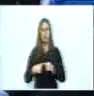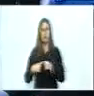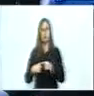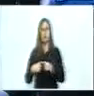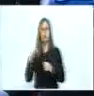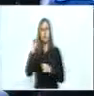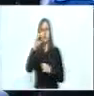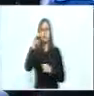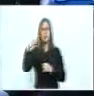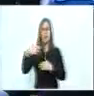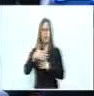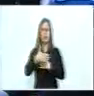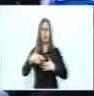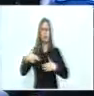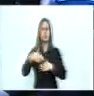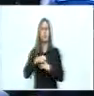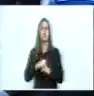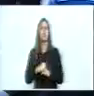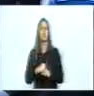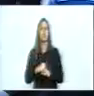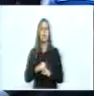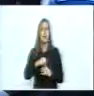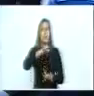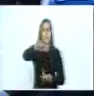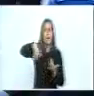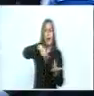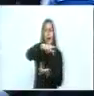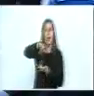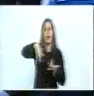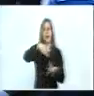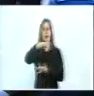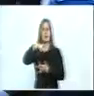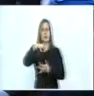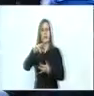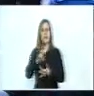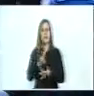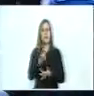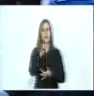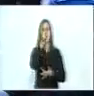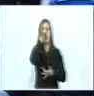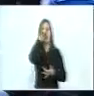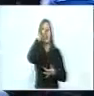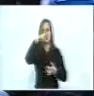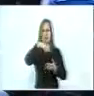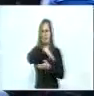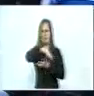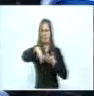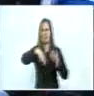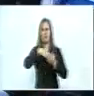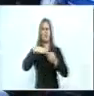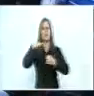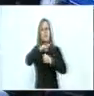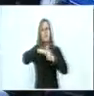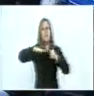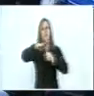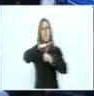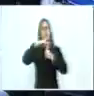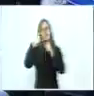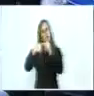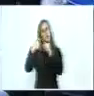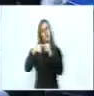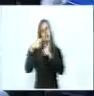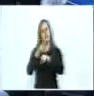iluminação de cemitérios, praças e escadas de acesso em diversos bairros da